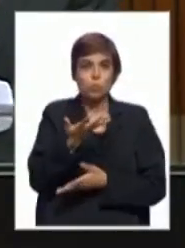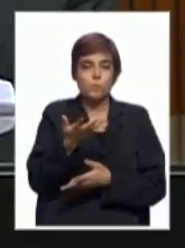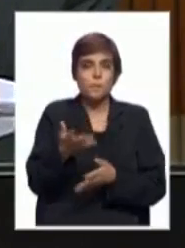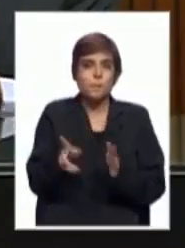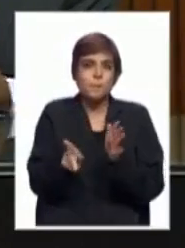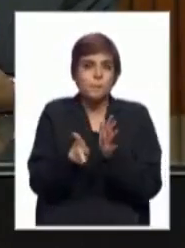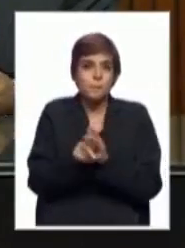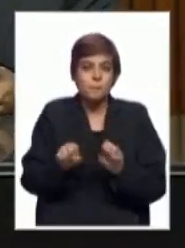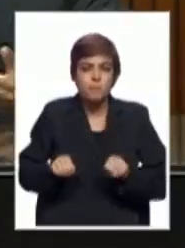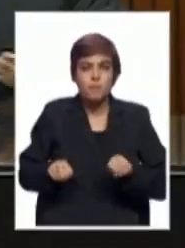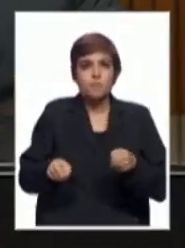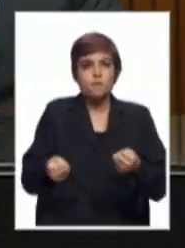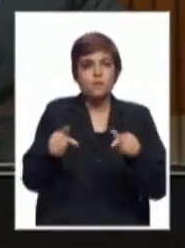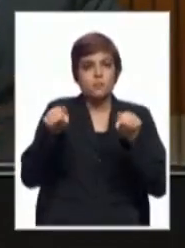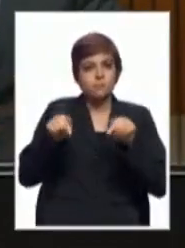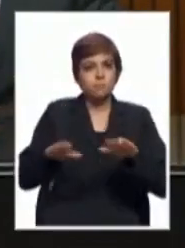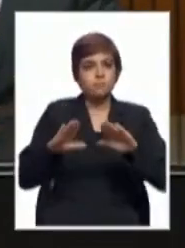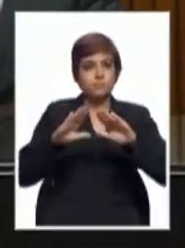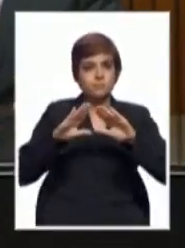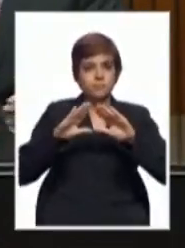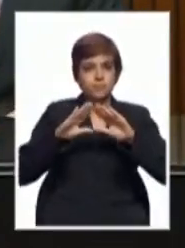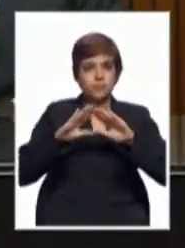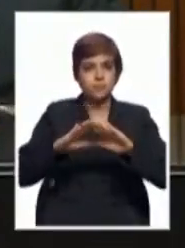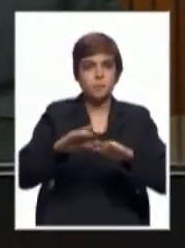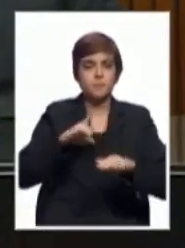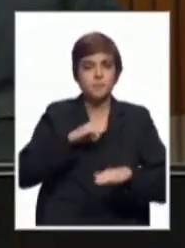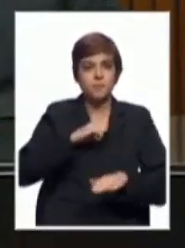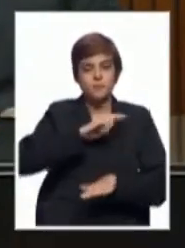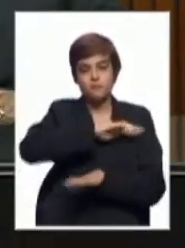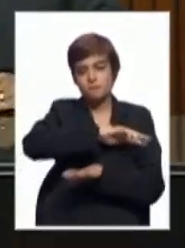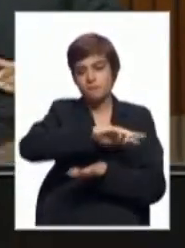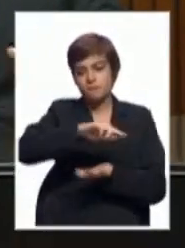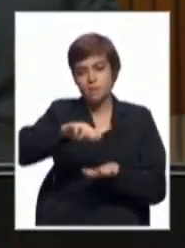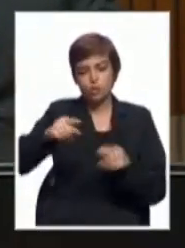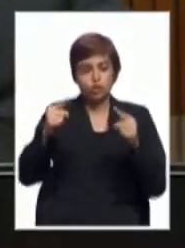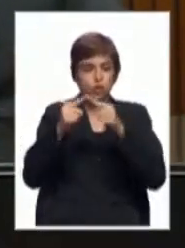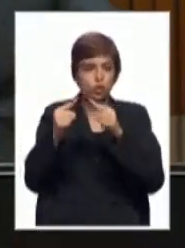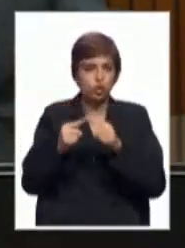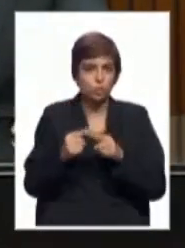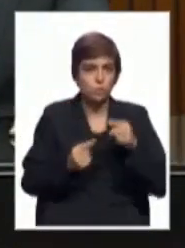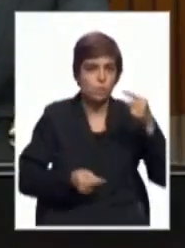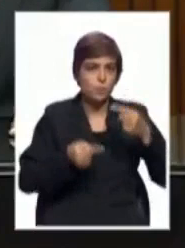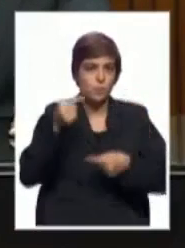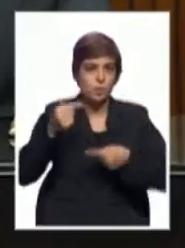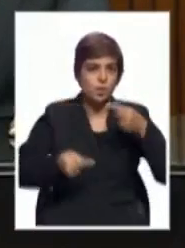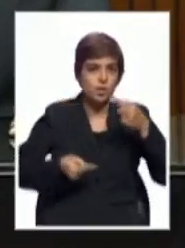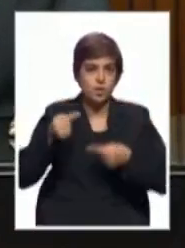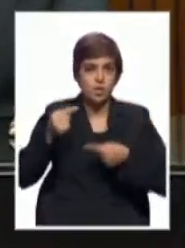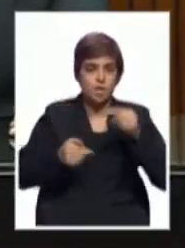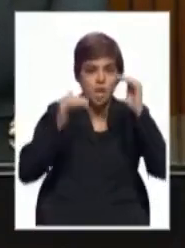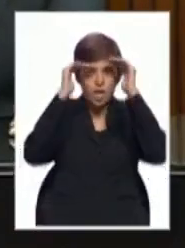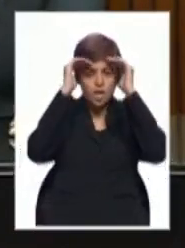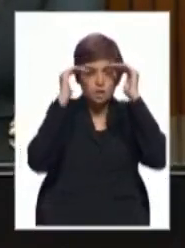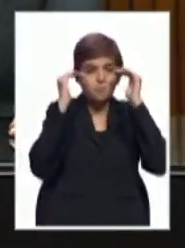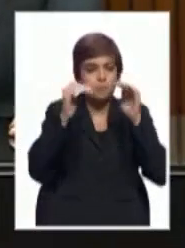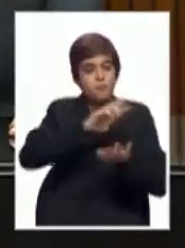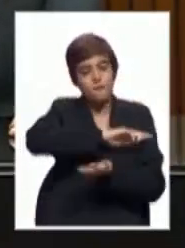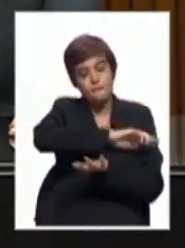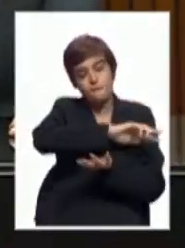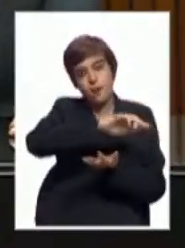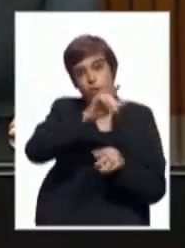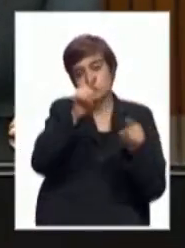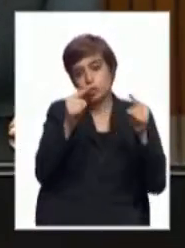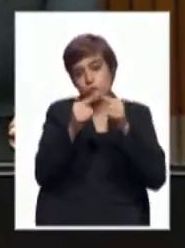parlamento como um espaço de pluralidade política e ideológica, com respeito às prerrogativas e bandeiras de todos